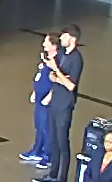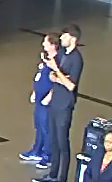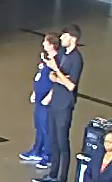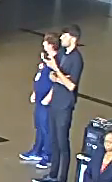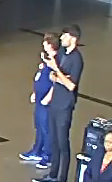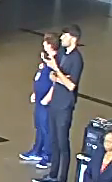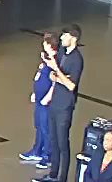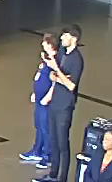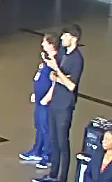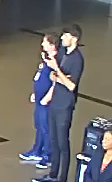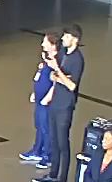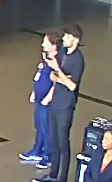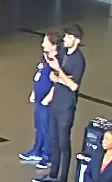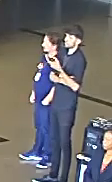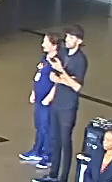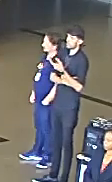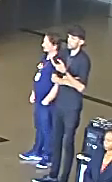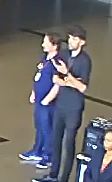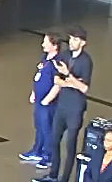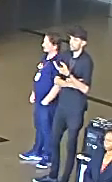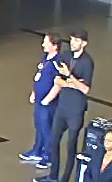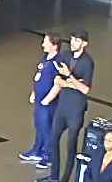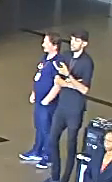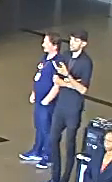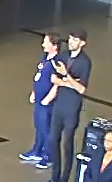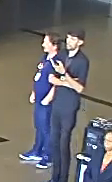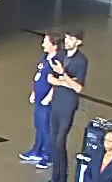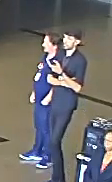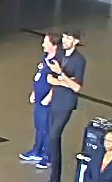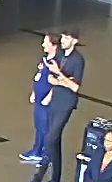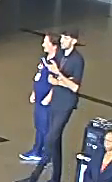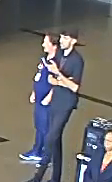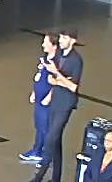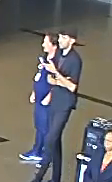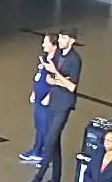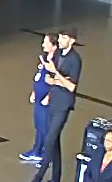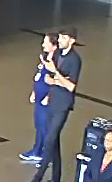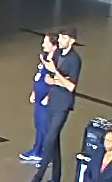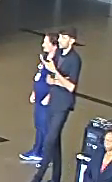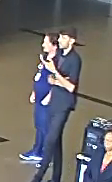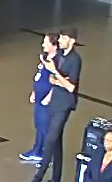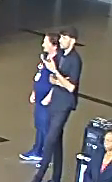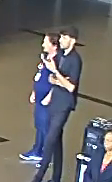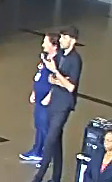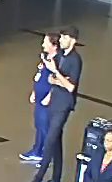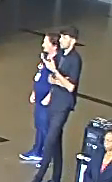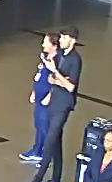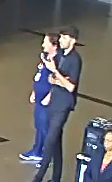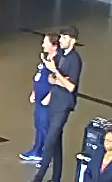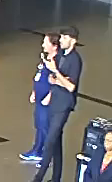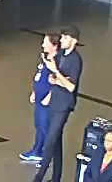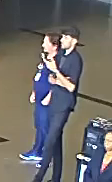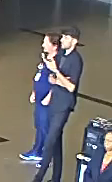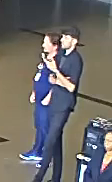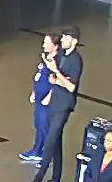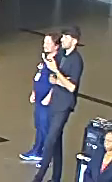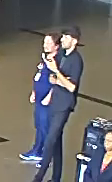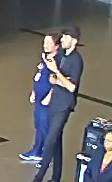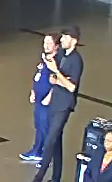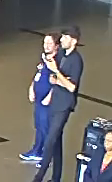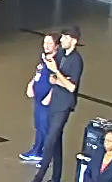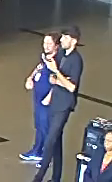foram apartadas separada da comunidade e ao longo dos dos séculos